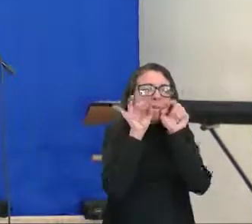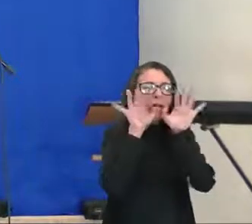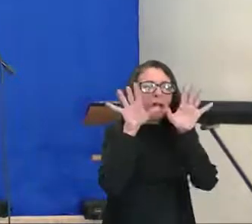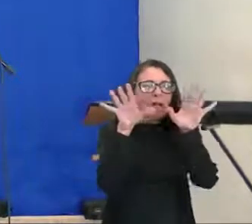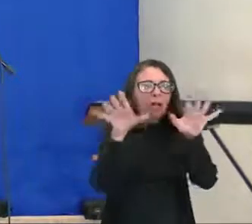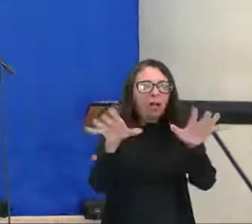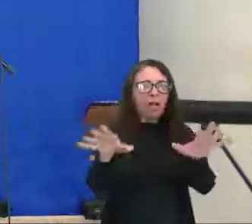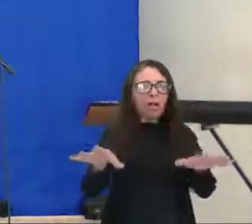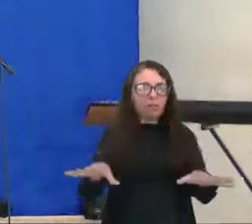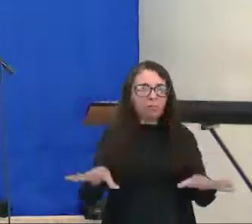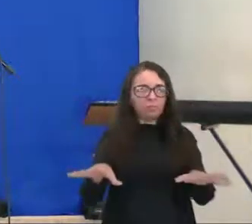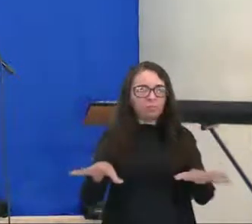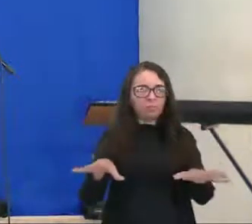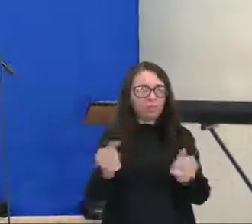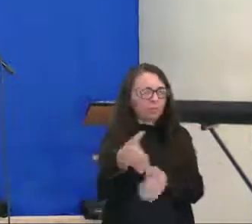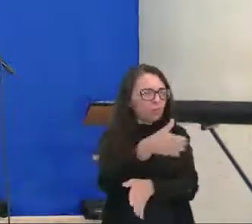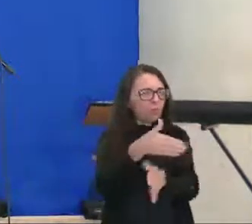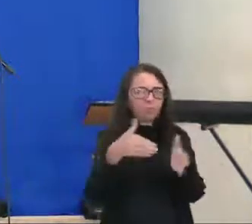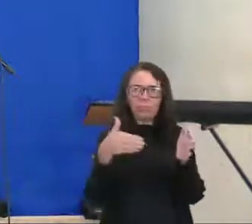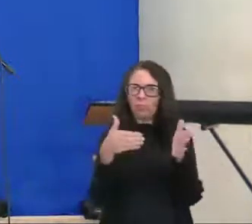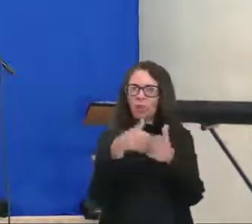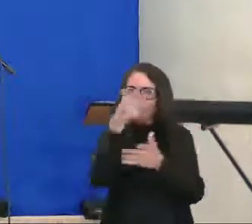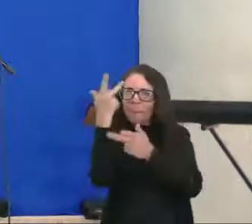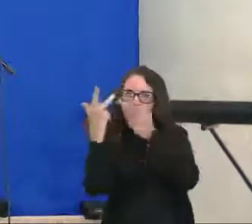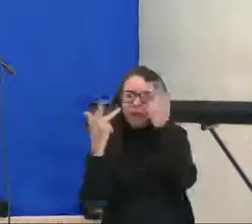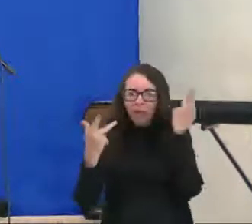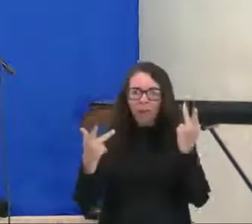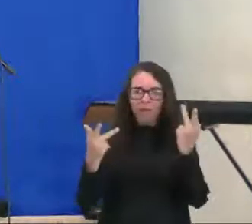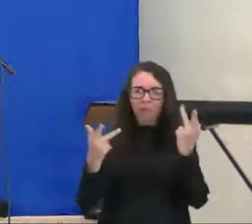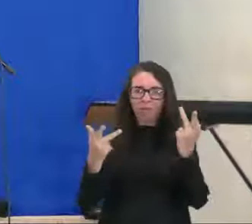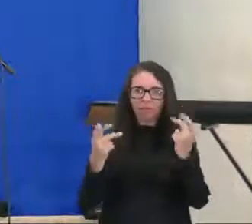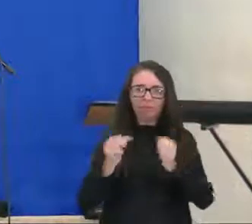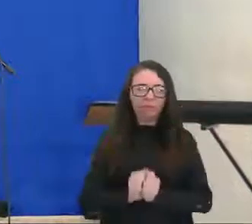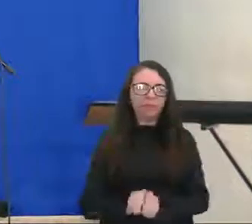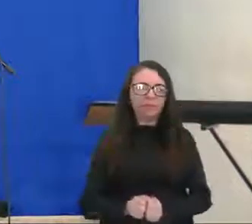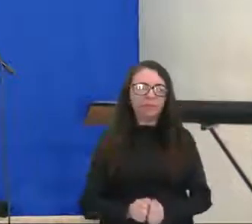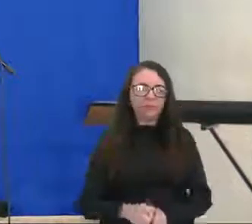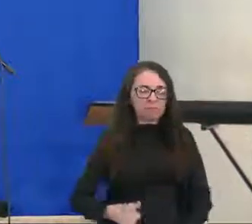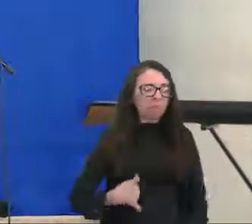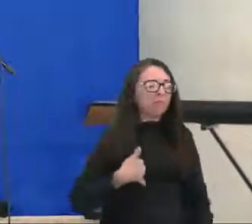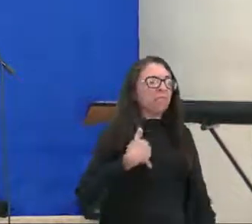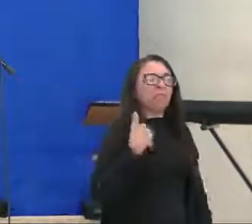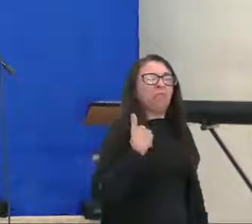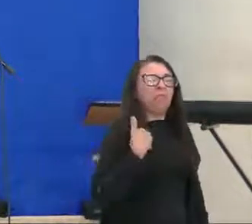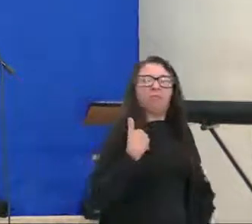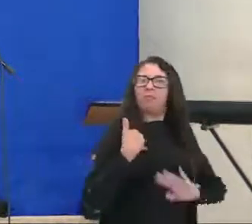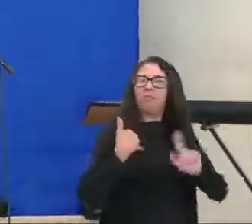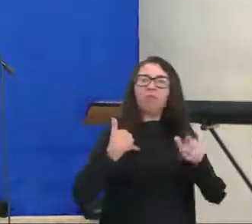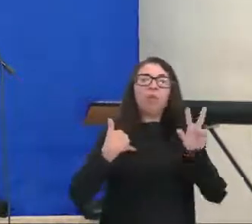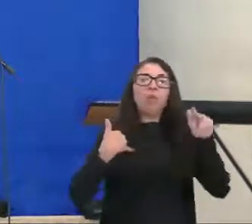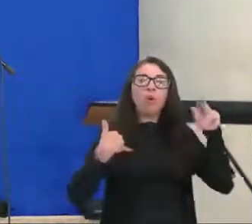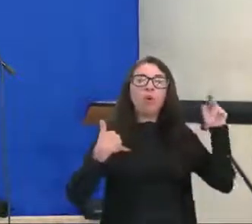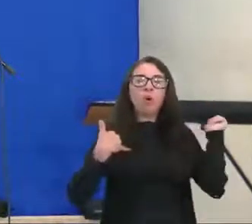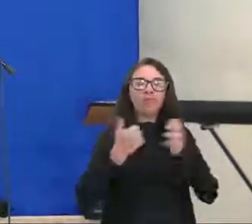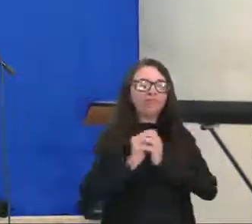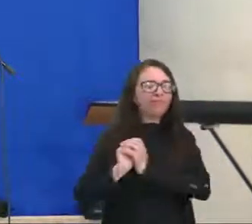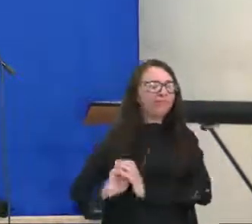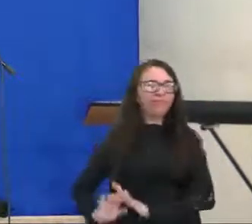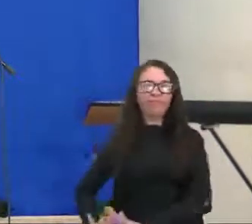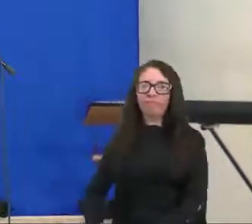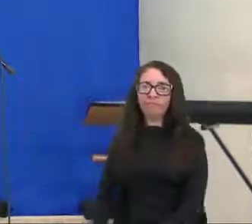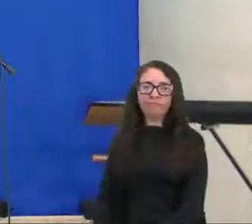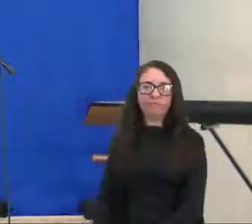Romanos 12:14, não ser orgulhoso ou presunçoso, Romanos 12:16,